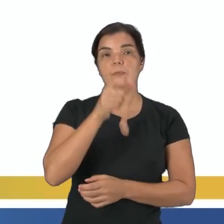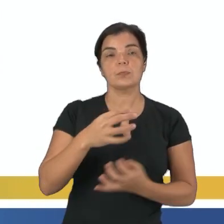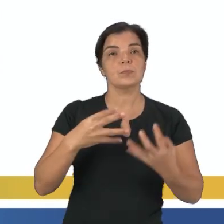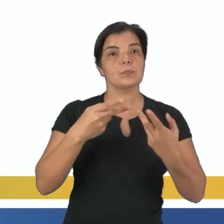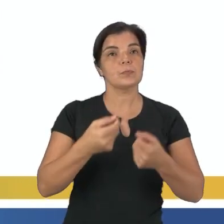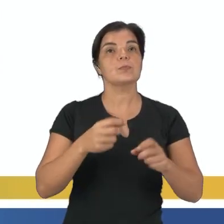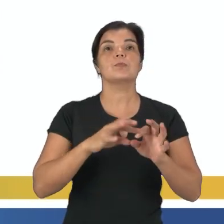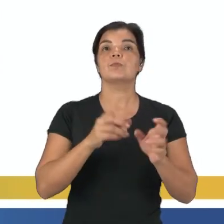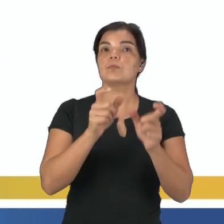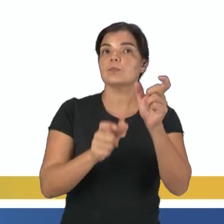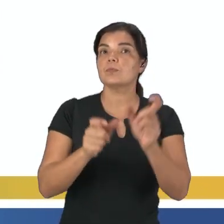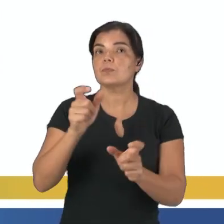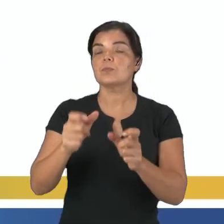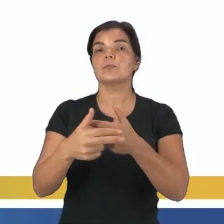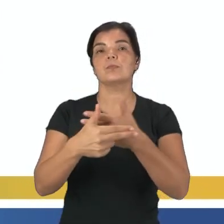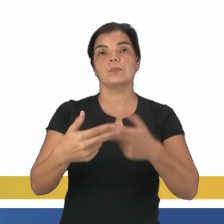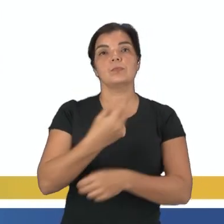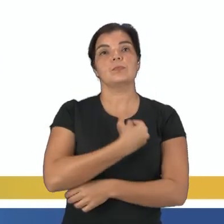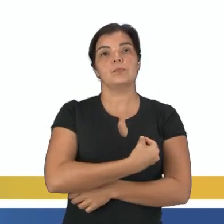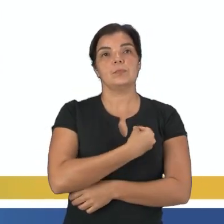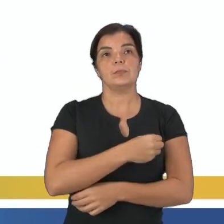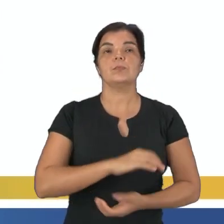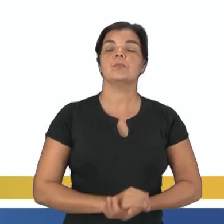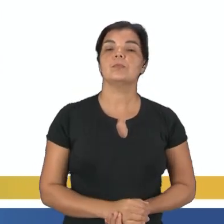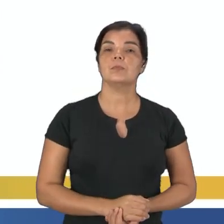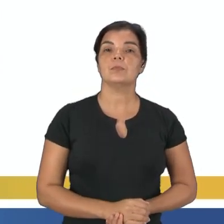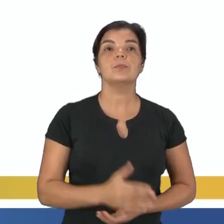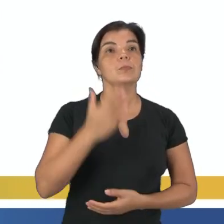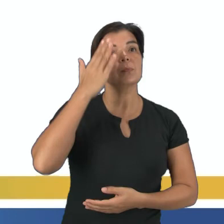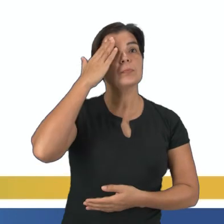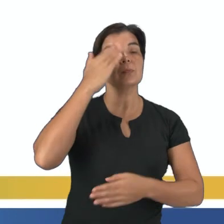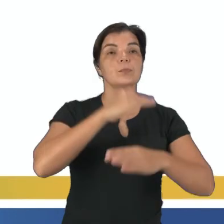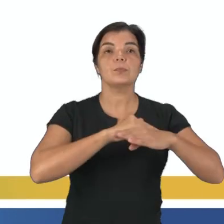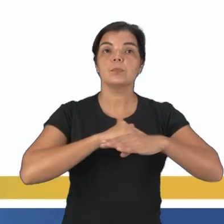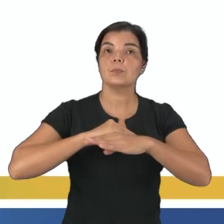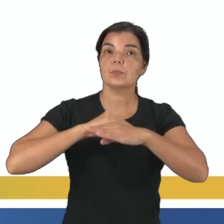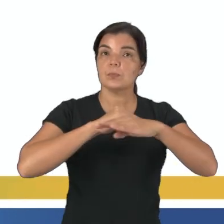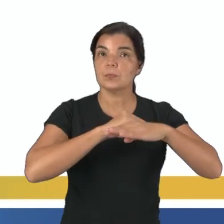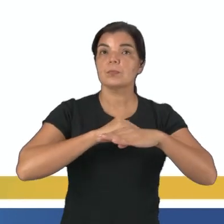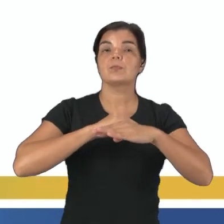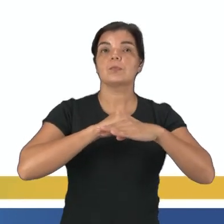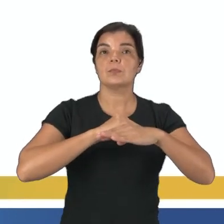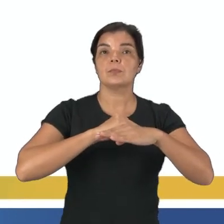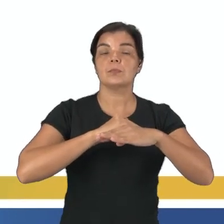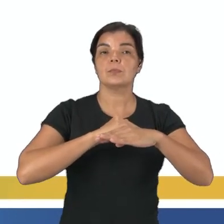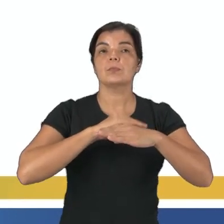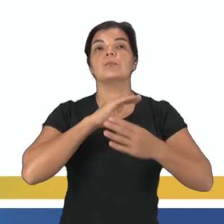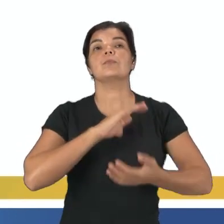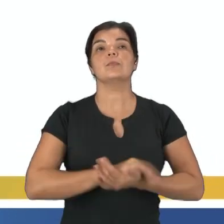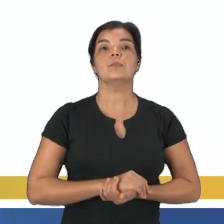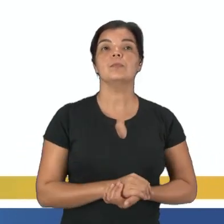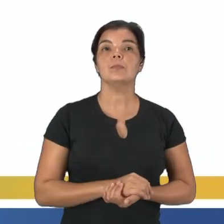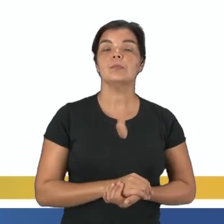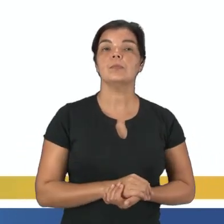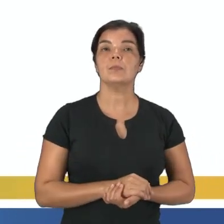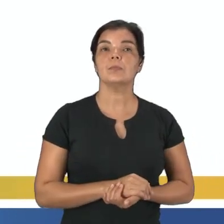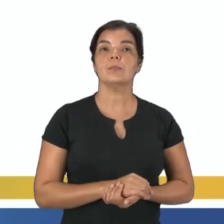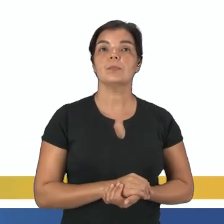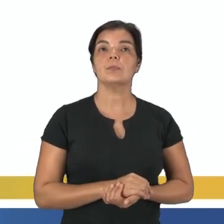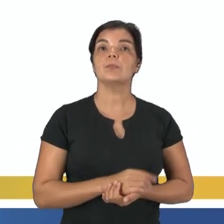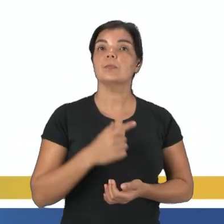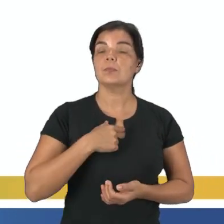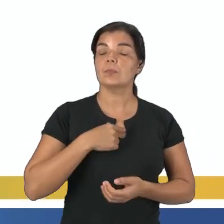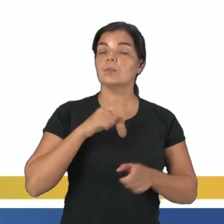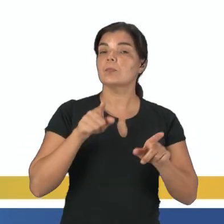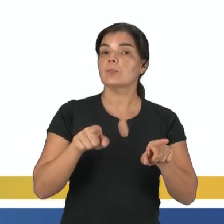quando há um padrão entre todos os sujeitos ou objetos envolvidos, as mesmas condições. Lembra lá que a gente falou? Entendendo a